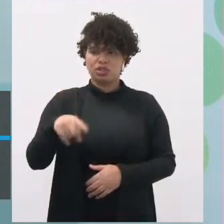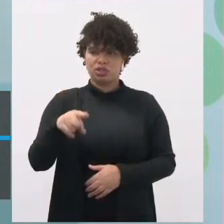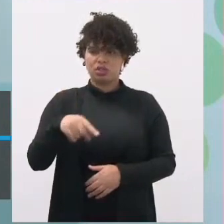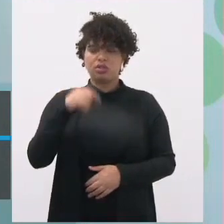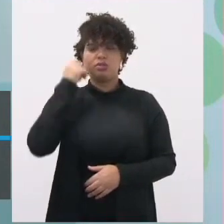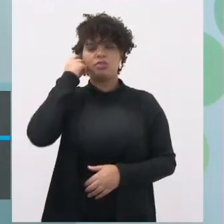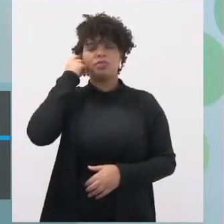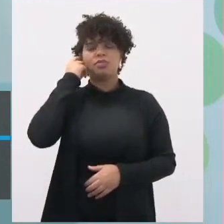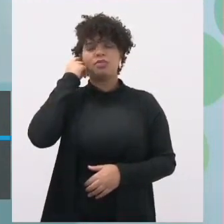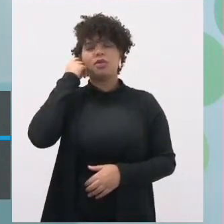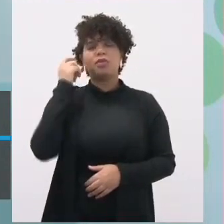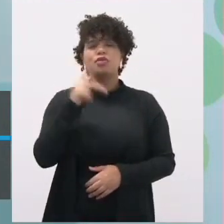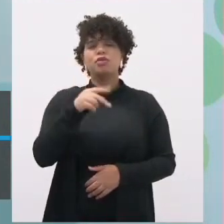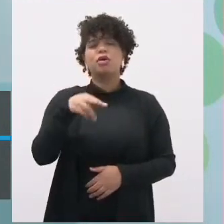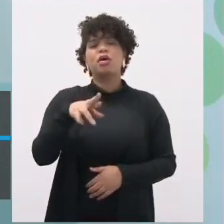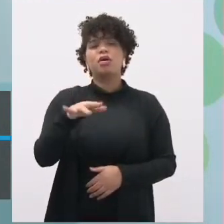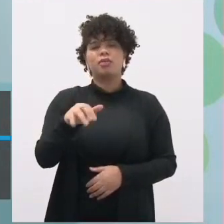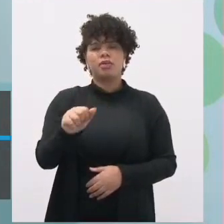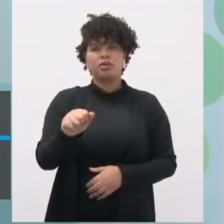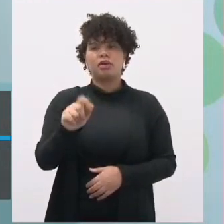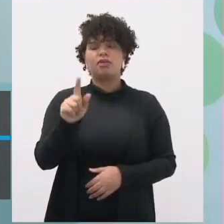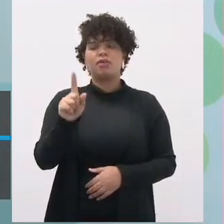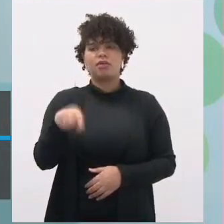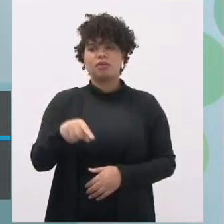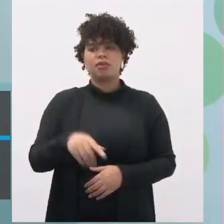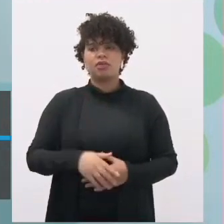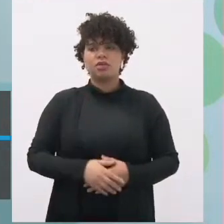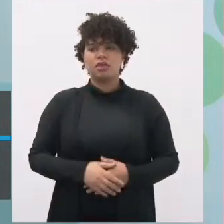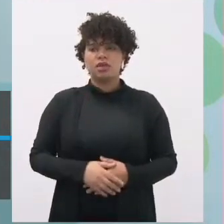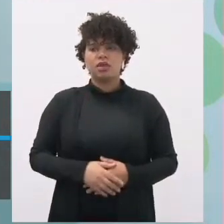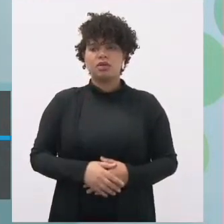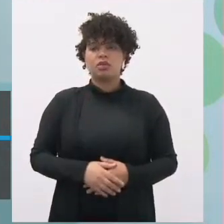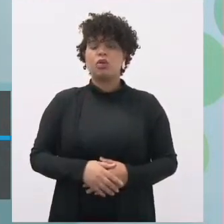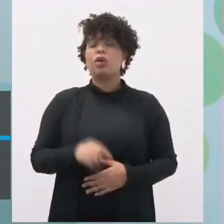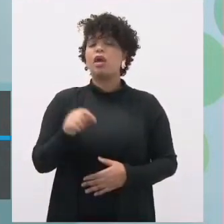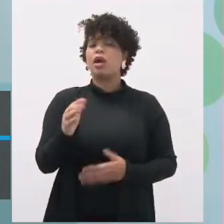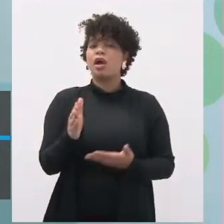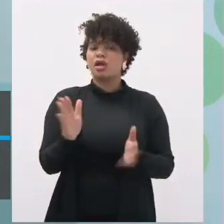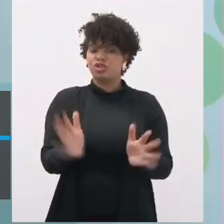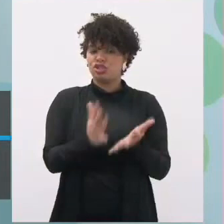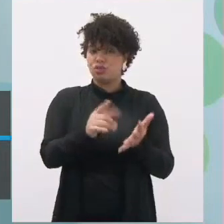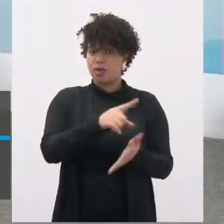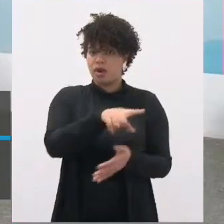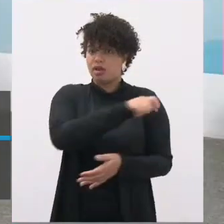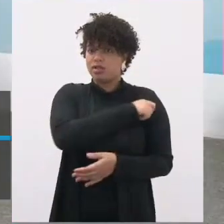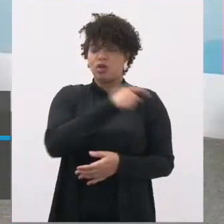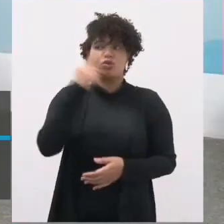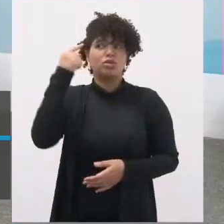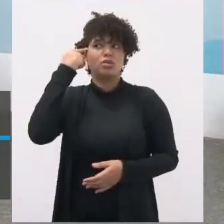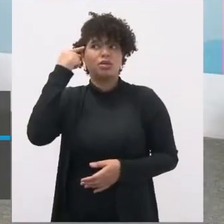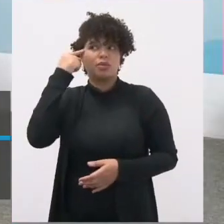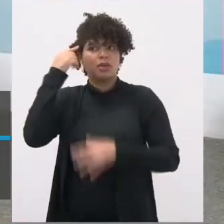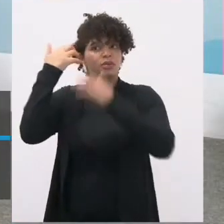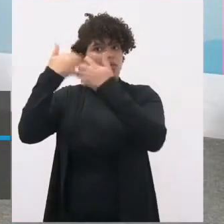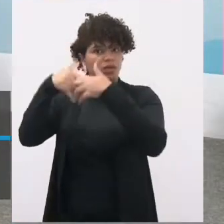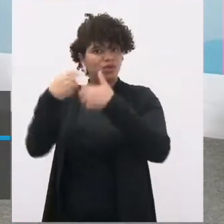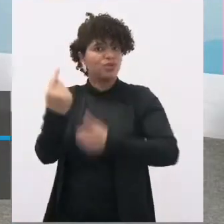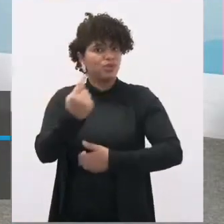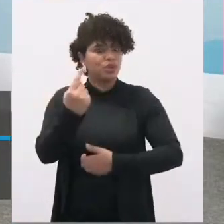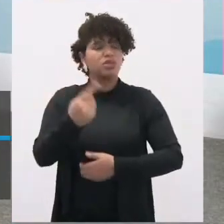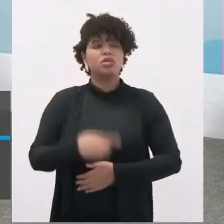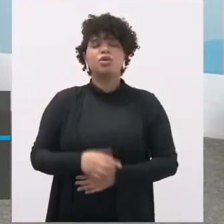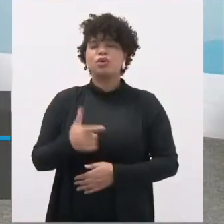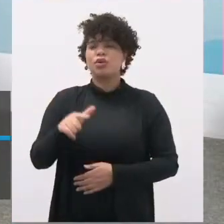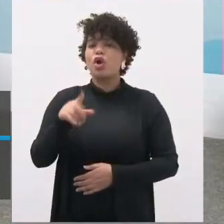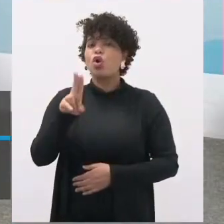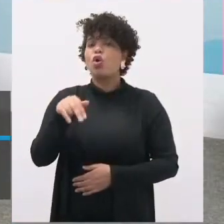A professora Maria, ela destaca as escolas devem formar estudantes pensadores. Tá? Oh, muito O bom. Bruno,